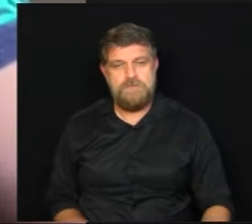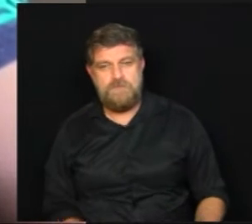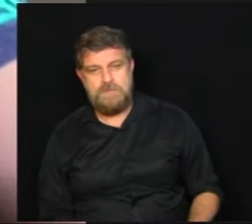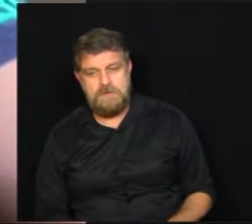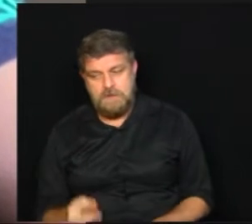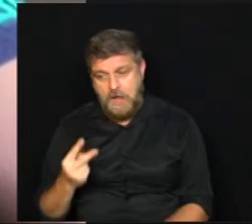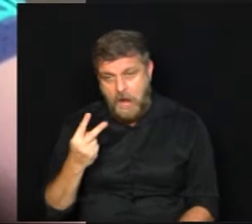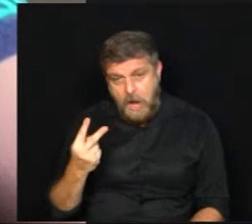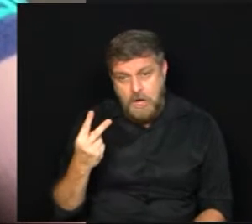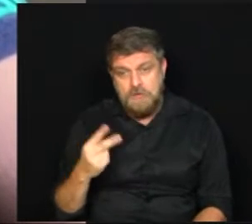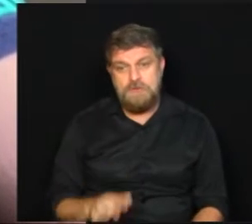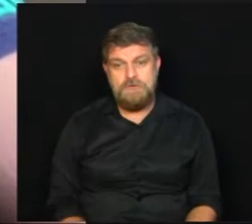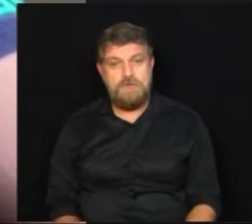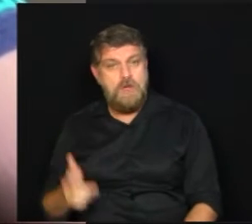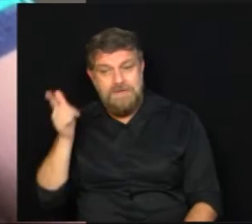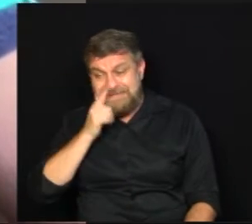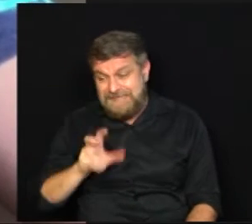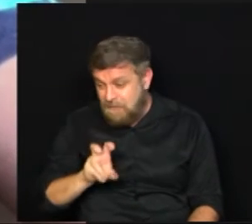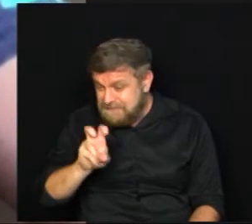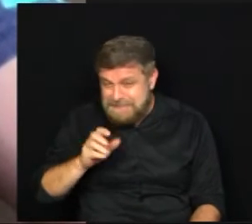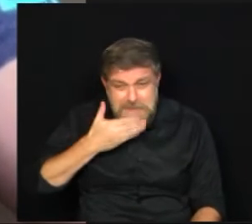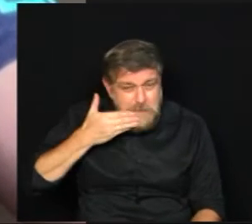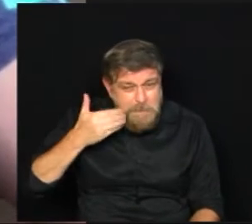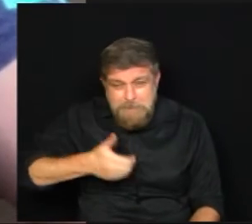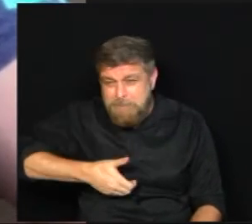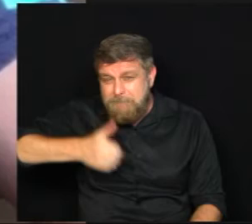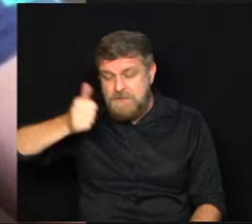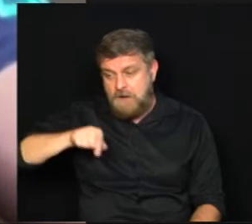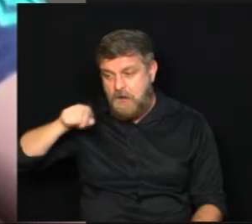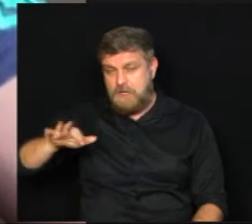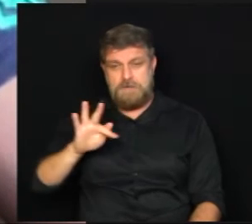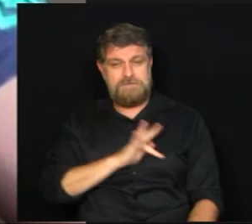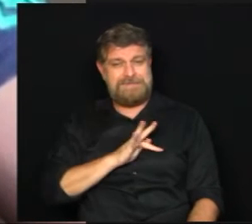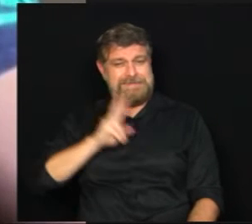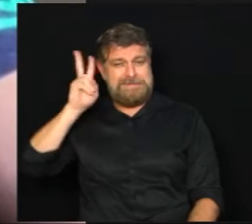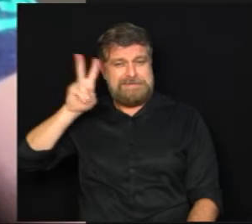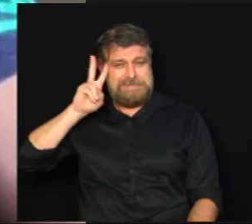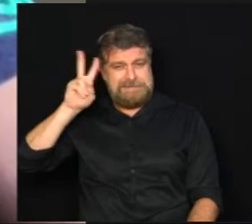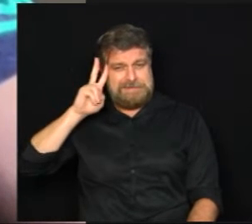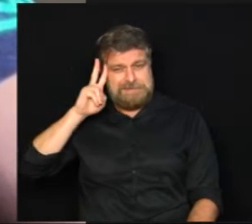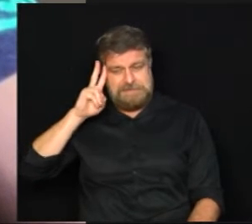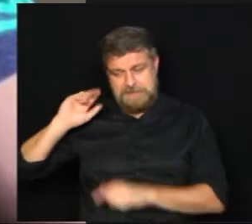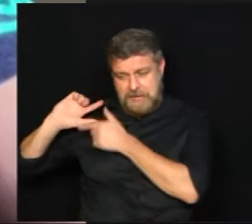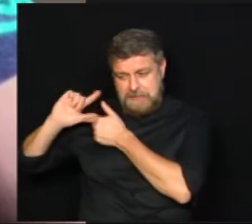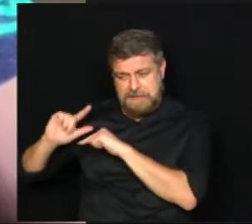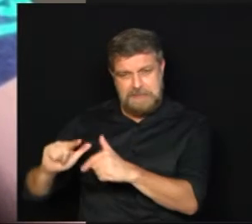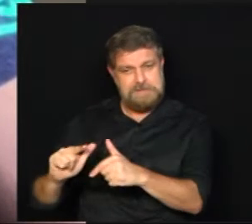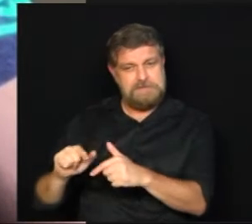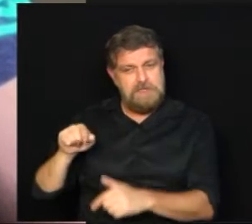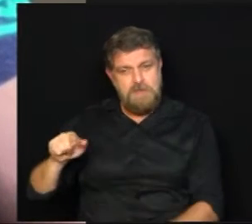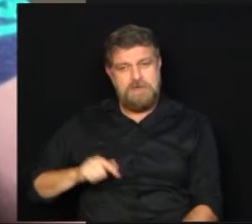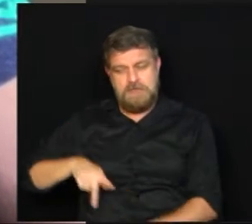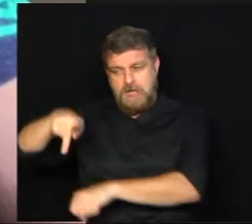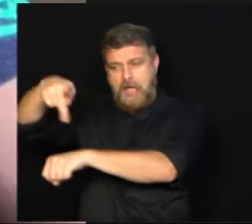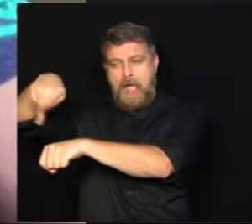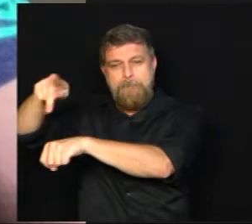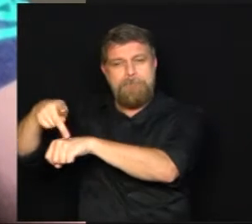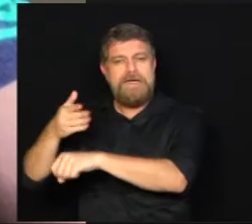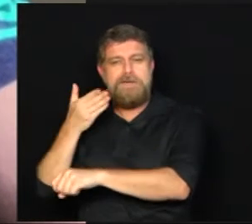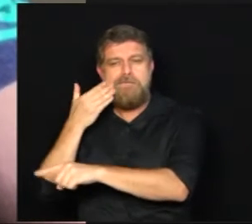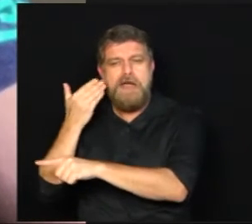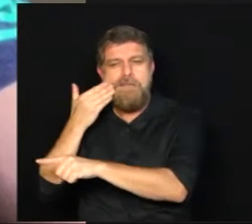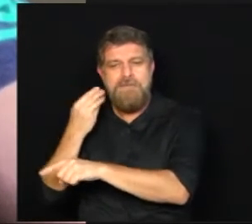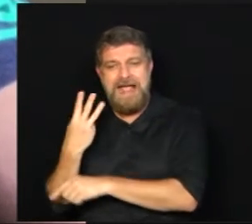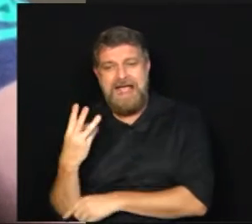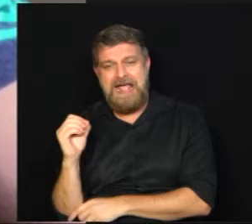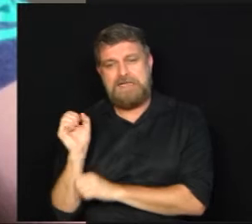2 desses atletas ficaram entre os 5 melhores. Então, assim, é um treinador que tem uma história também muito grande, uhum, de outros países, mais de 30